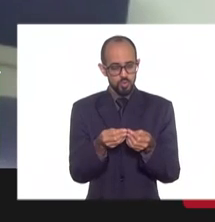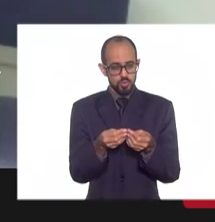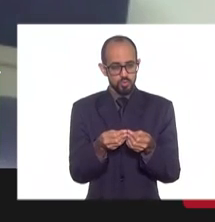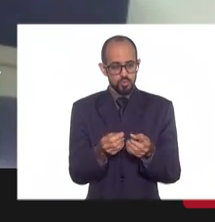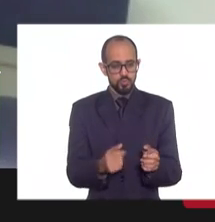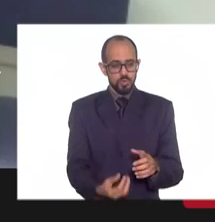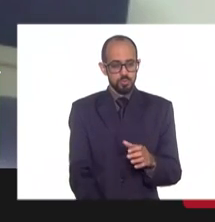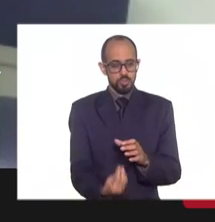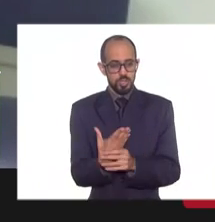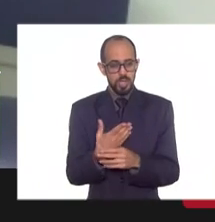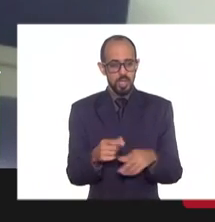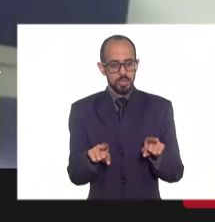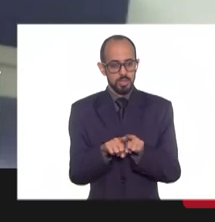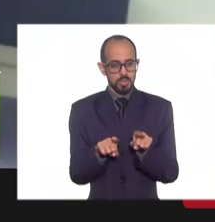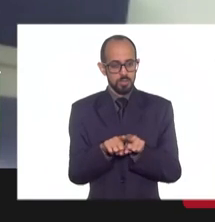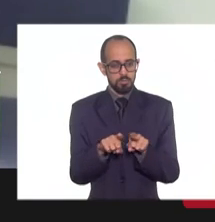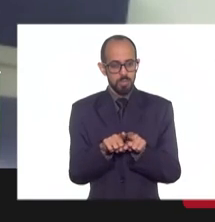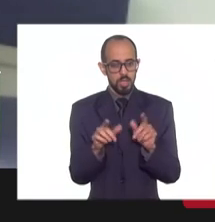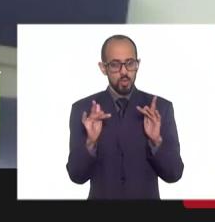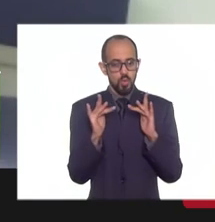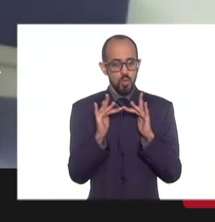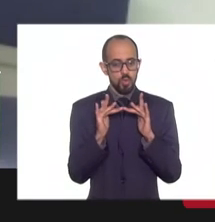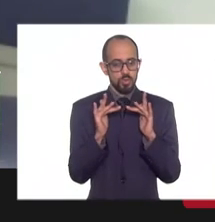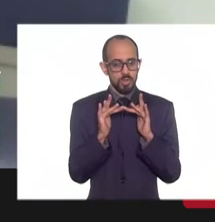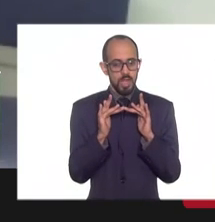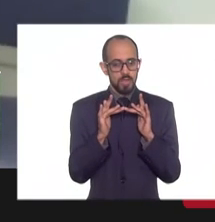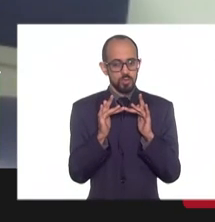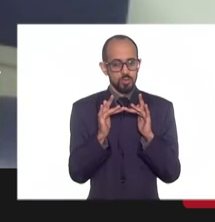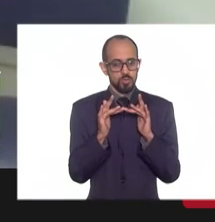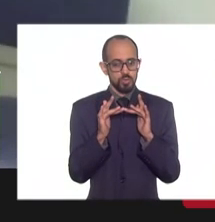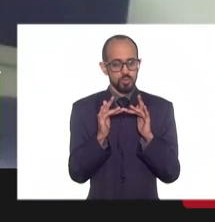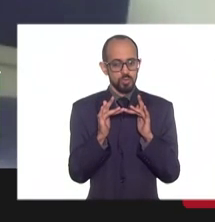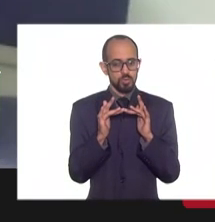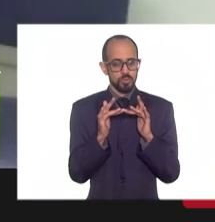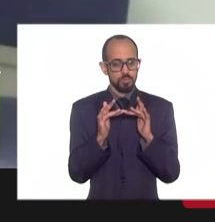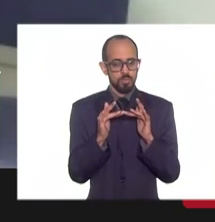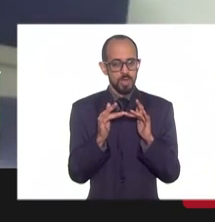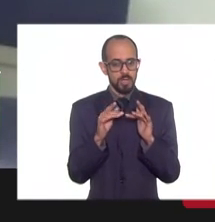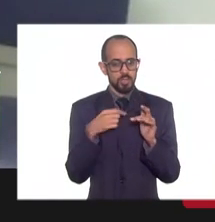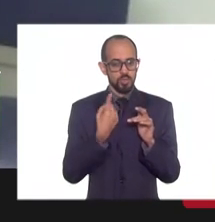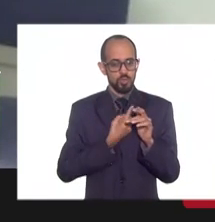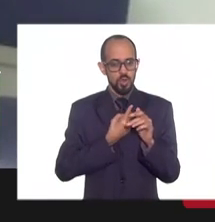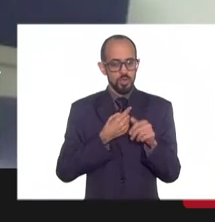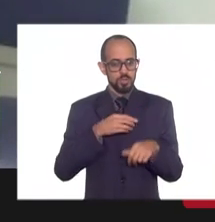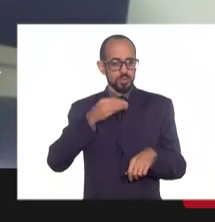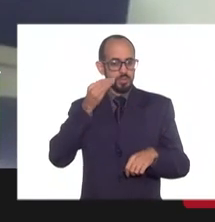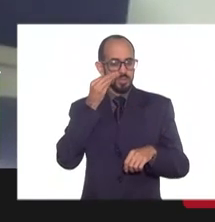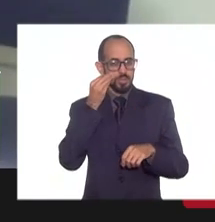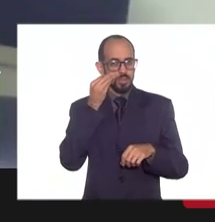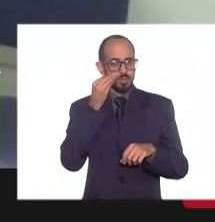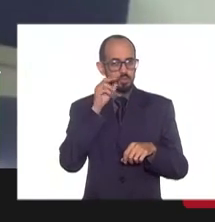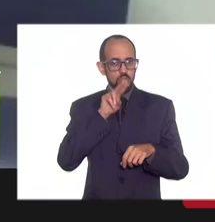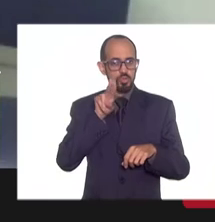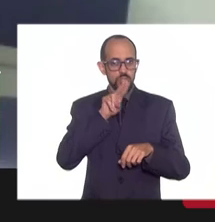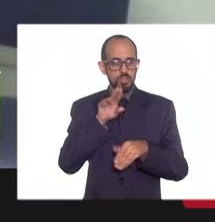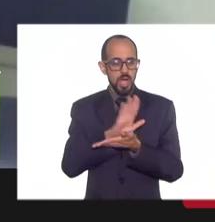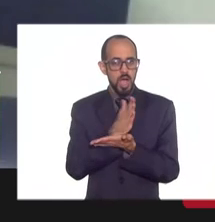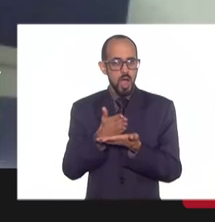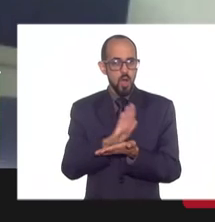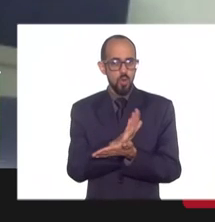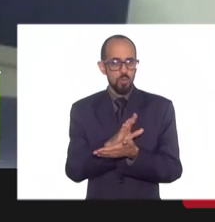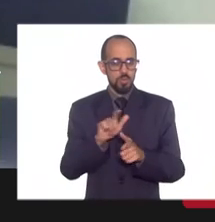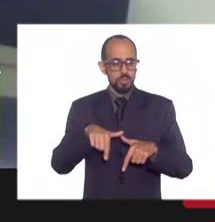estabelecer já um contato bem próximo pra que a gente possa já otimizar algumas ações e poder estar